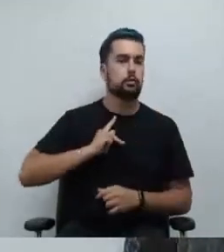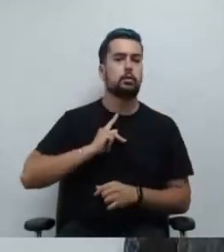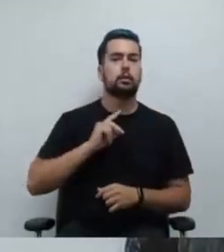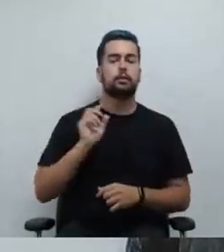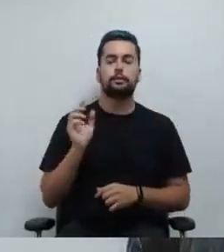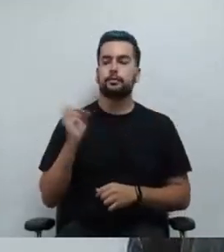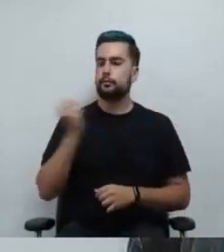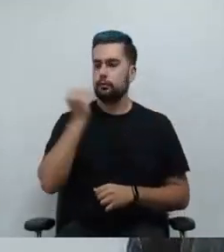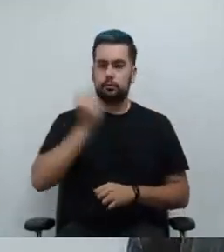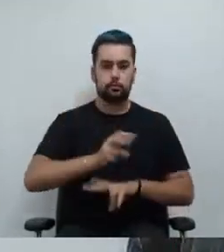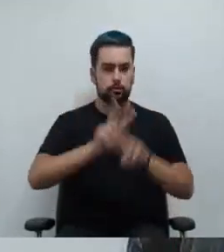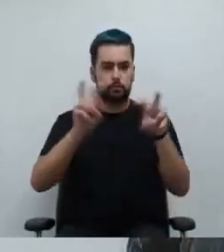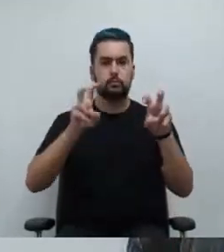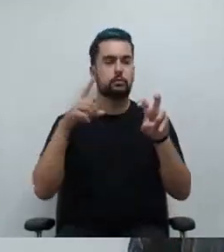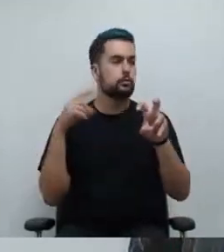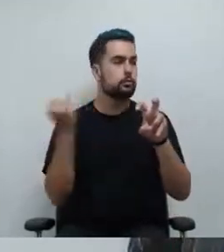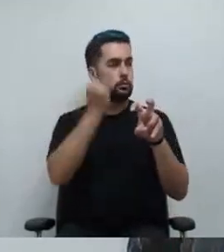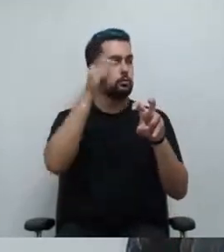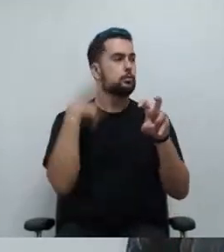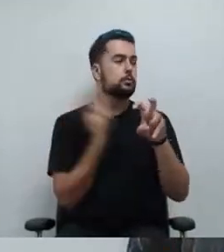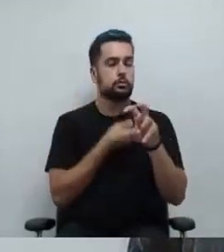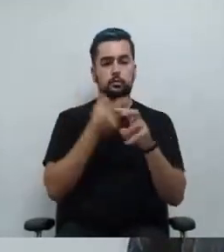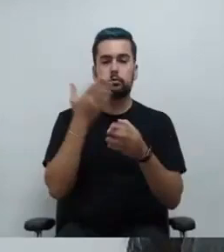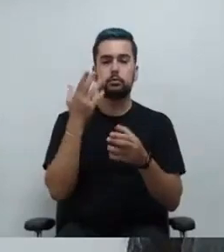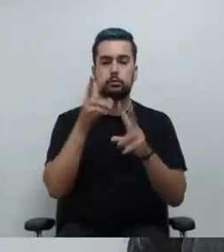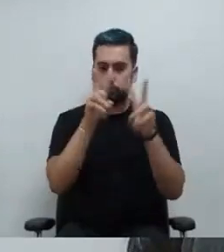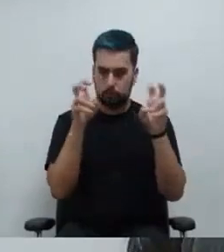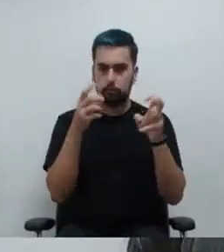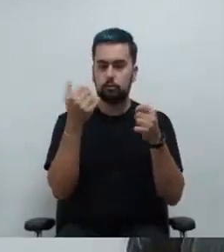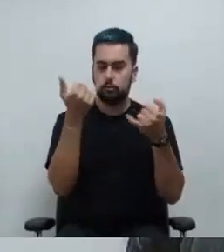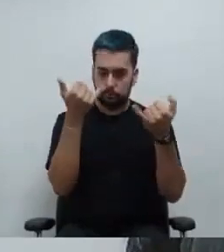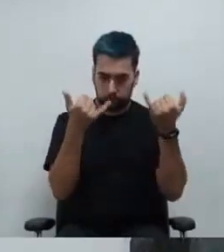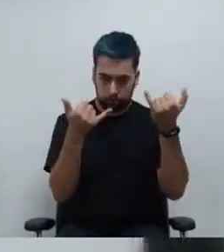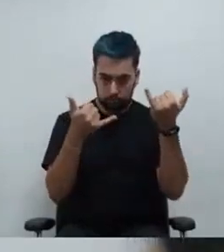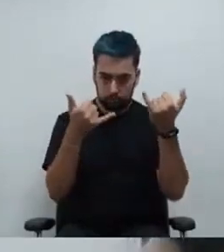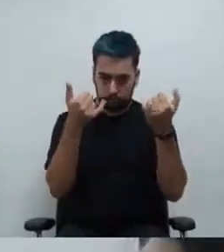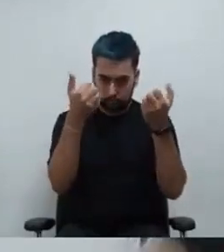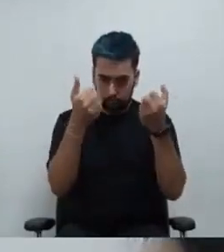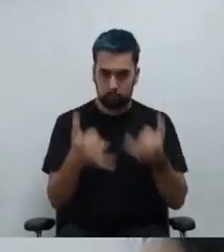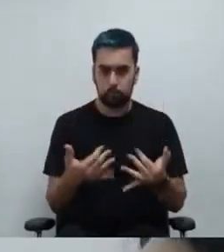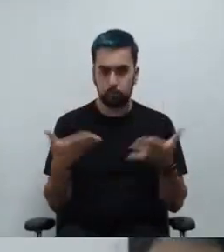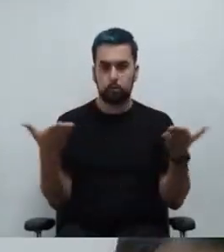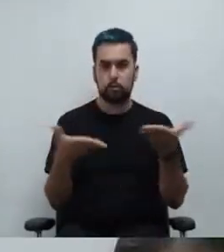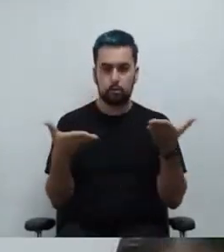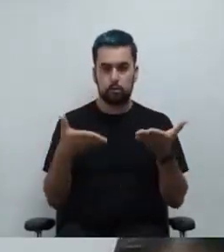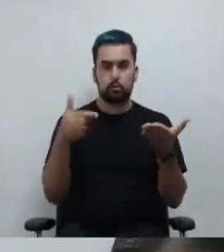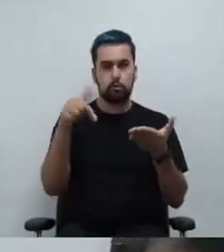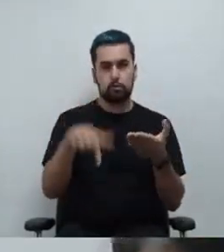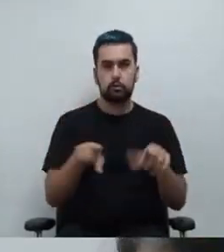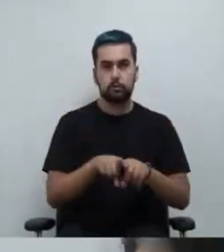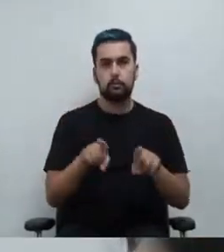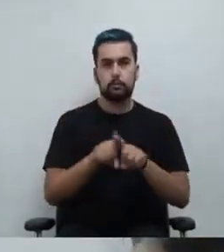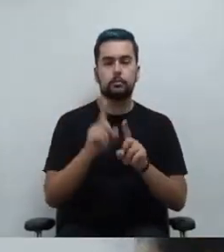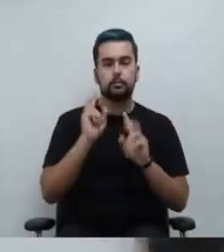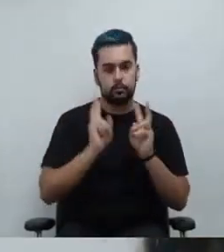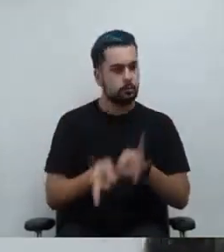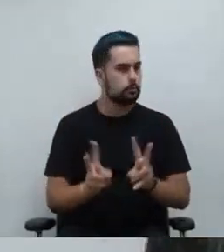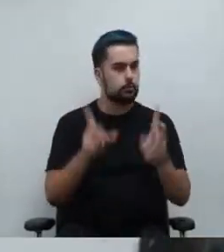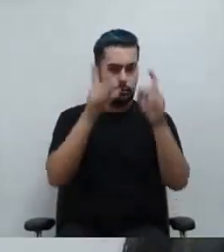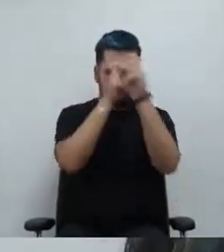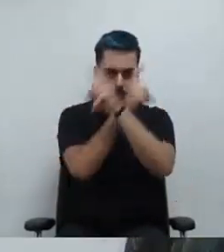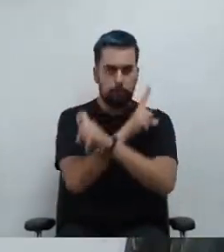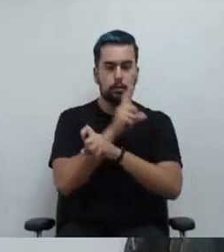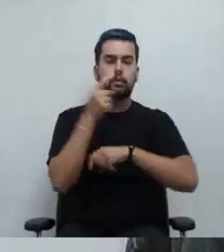possibilidade de debater um tema que é o que nos parece aqui na associação sempre foi um tabu na defensoria, que é debater a segurança